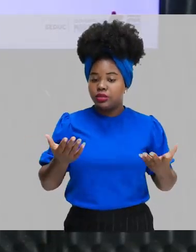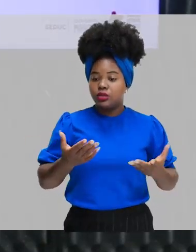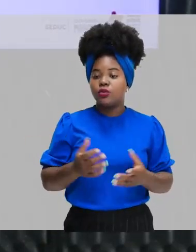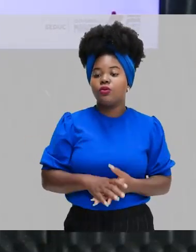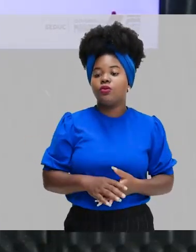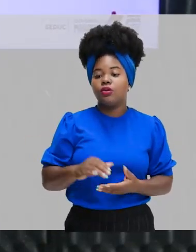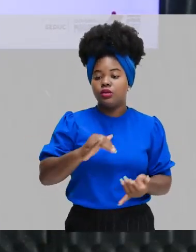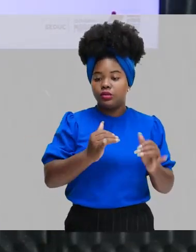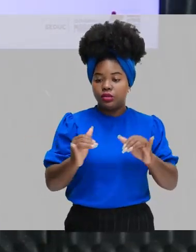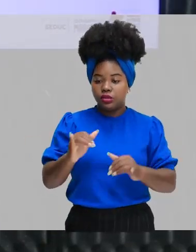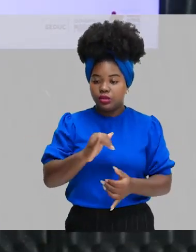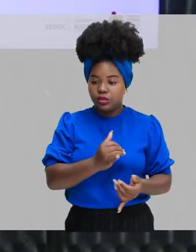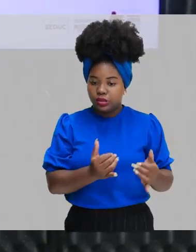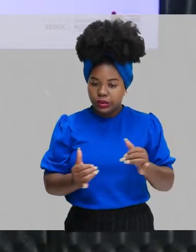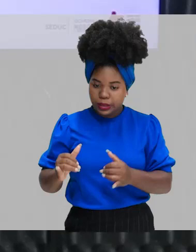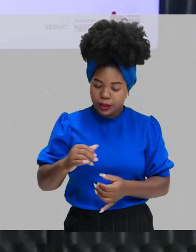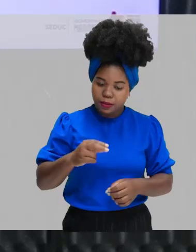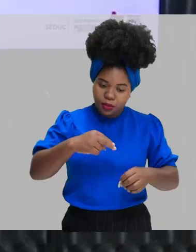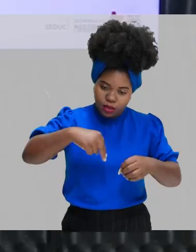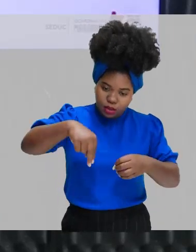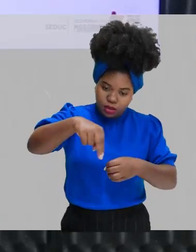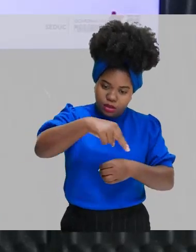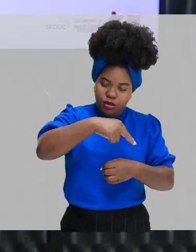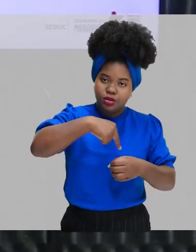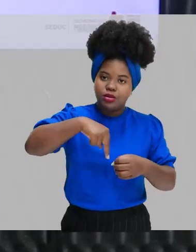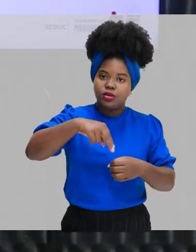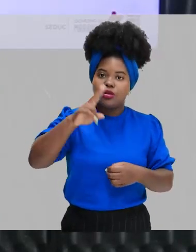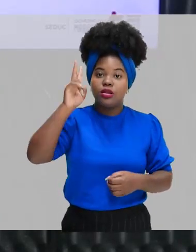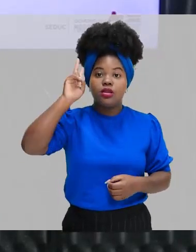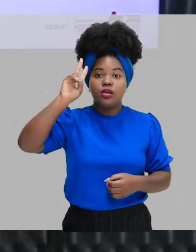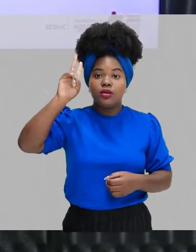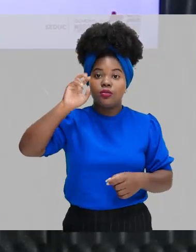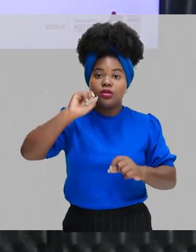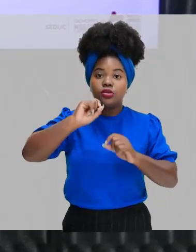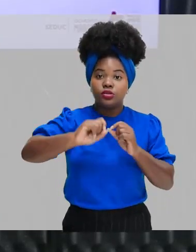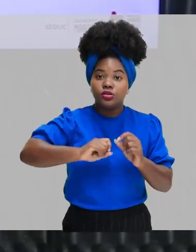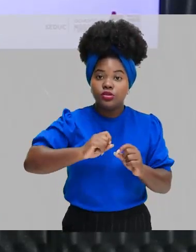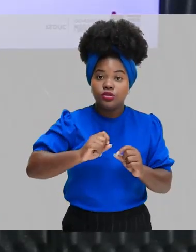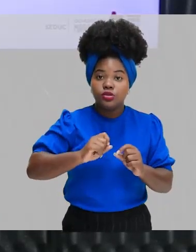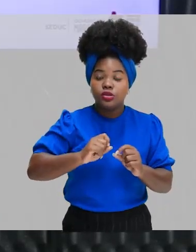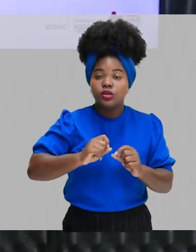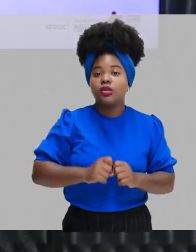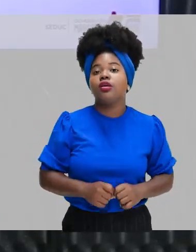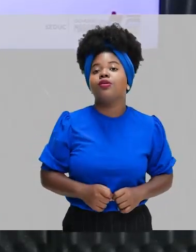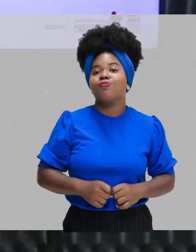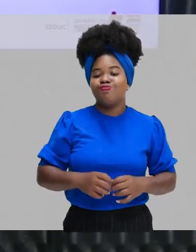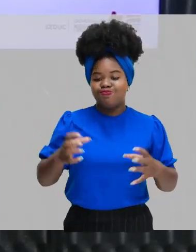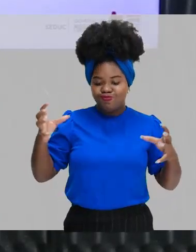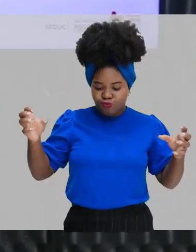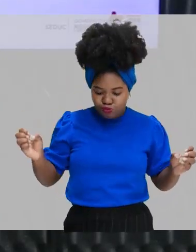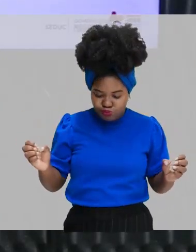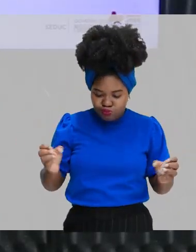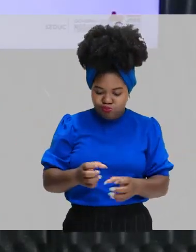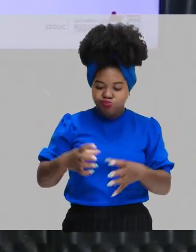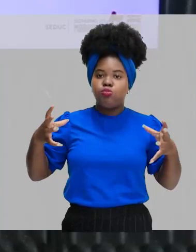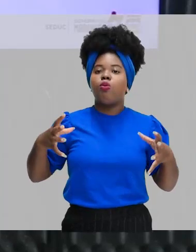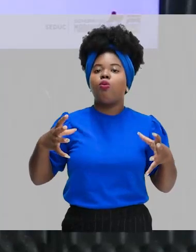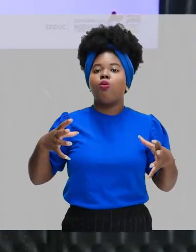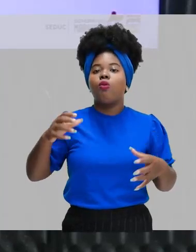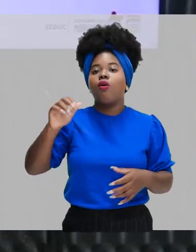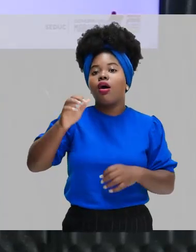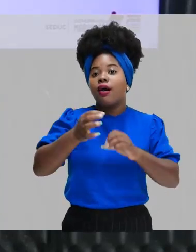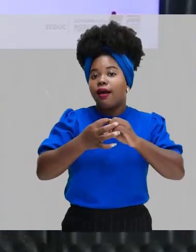radioatividade a gente vai lembrar é da bomba atômica certo que é o é o caso mais extremo né é o uso